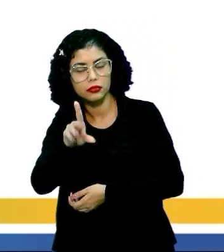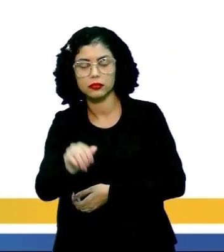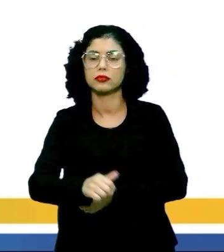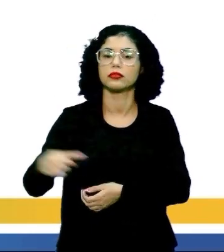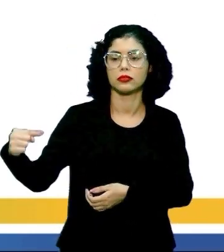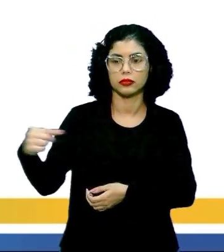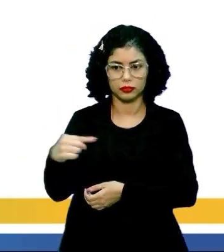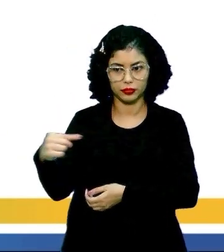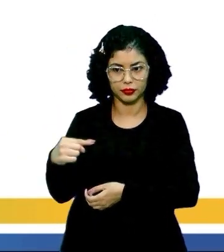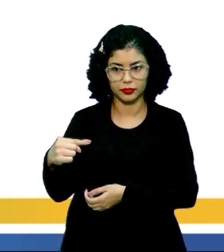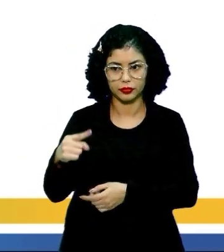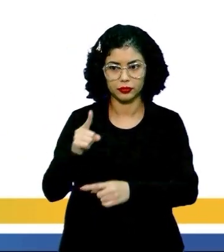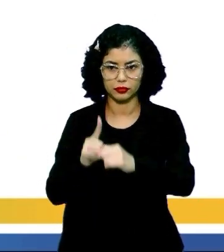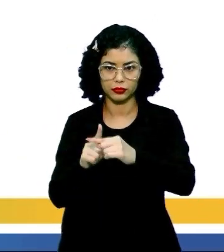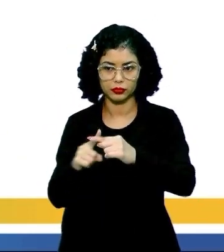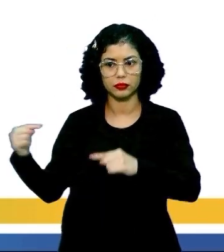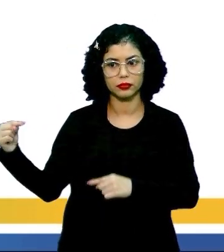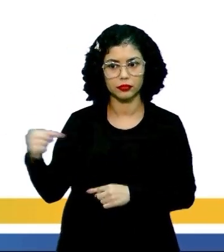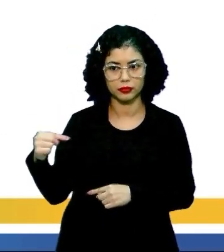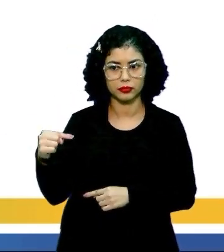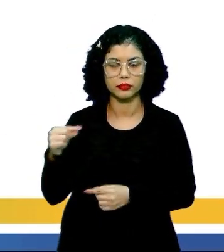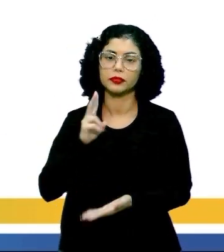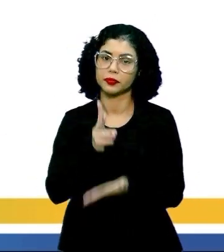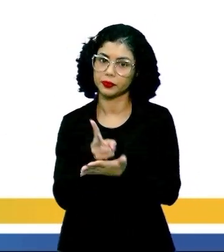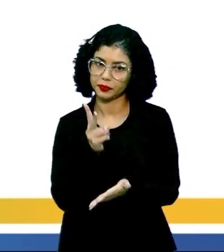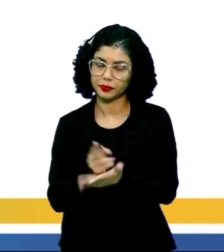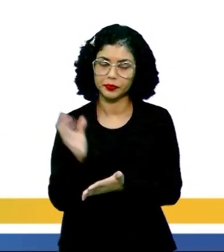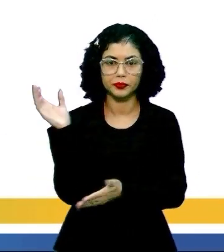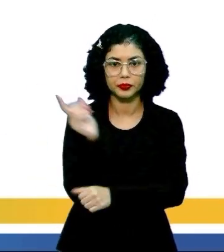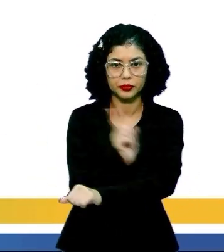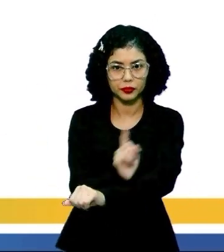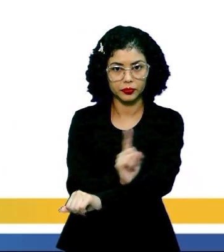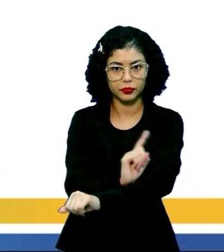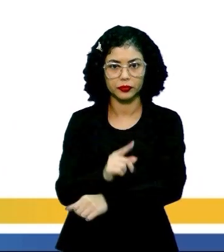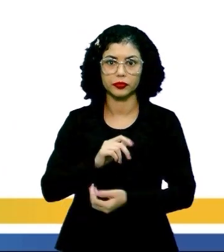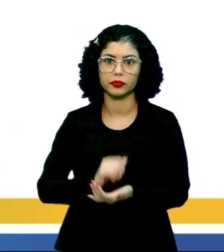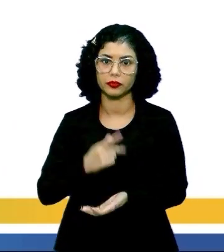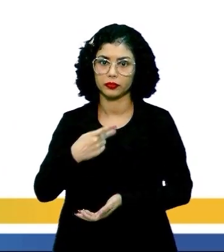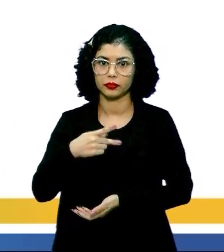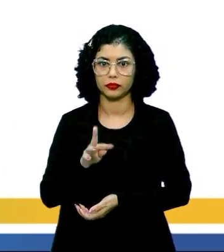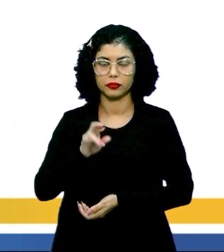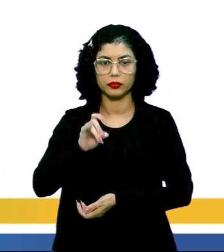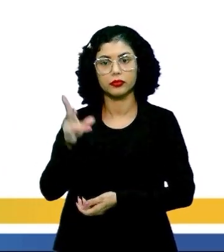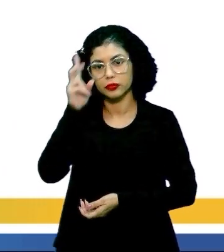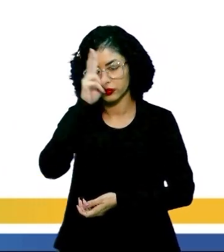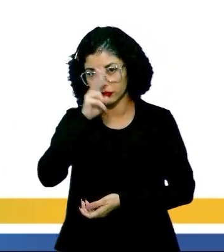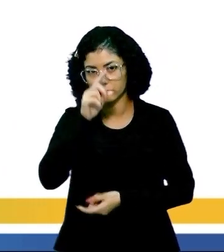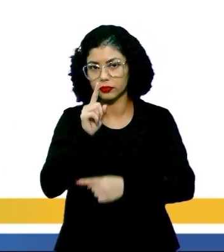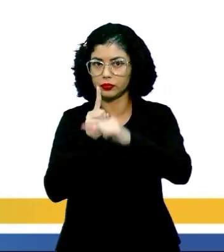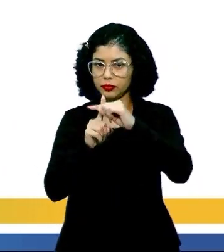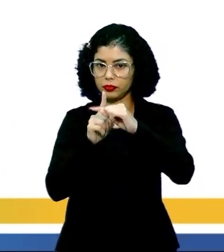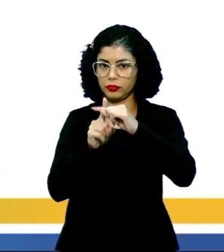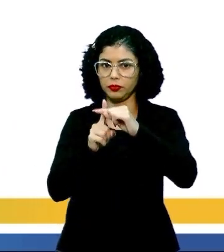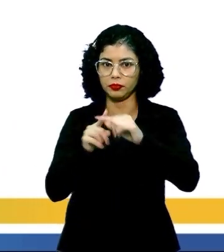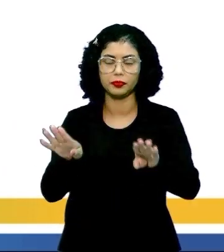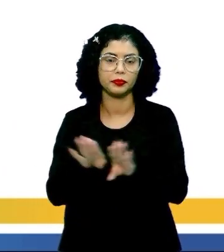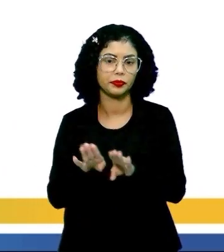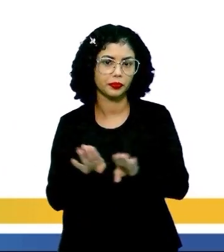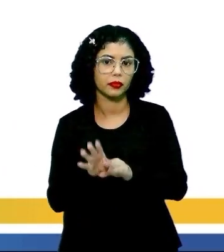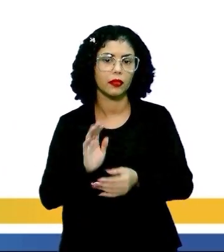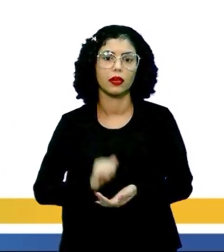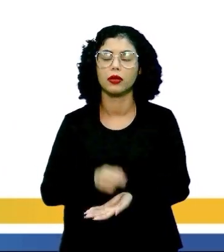vai ter um valor negativo então toda vez que eu falar de velocidade com movimento progressivo lembrado o sinal de mais sinal de